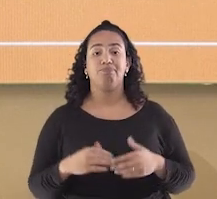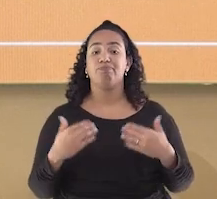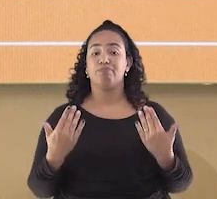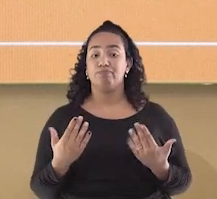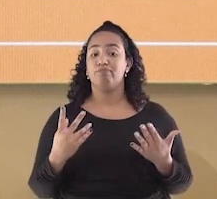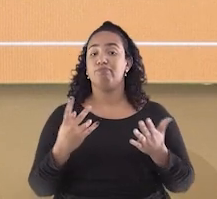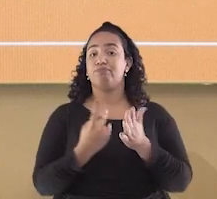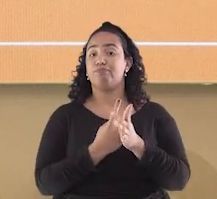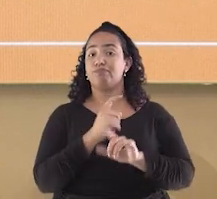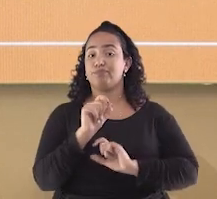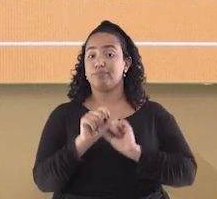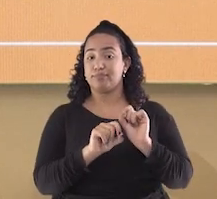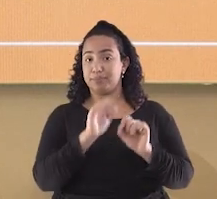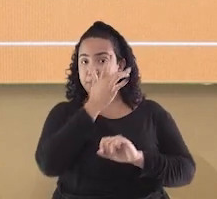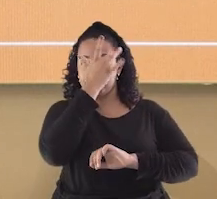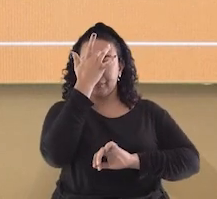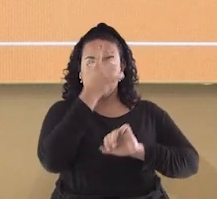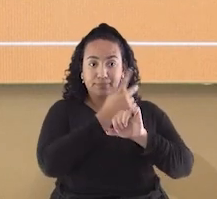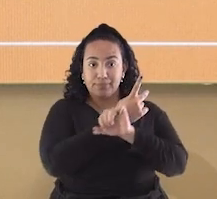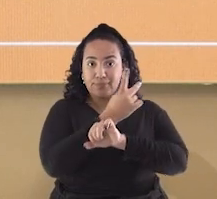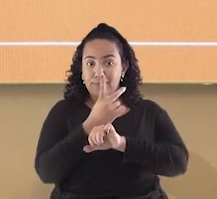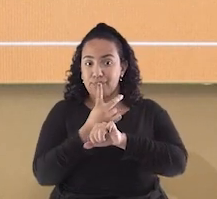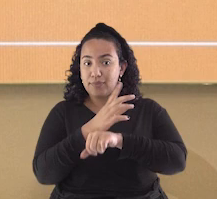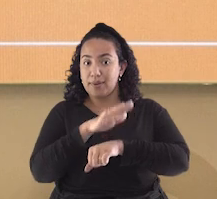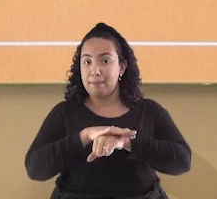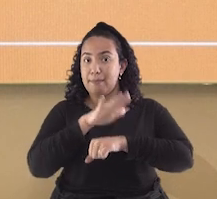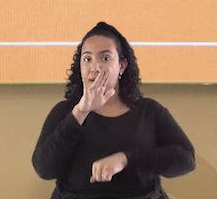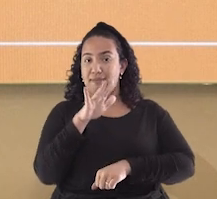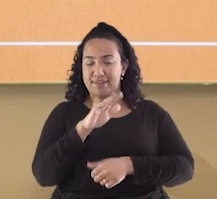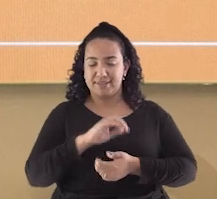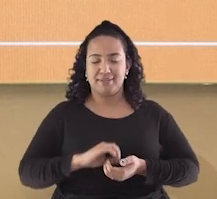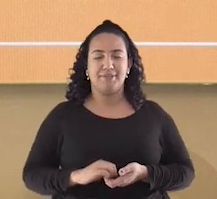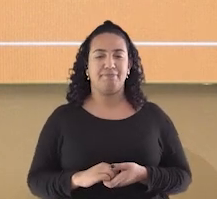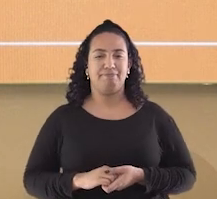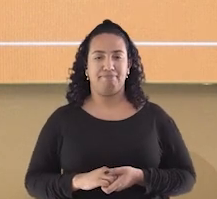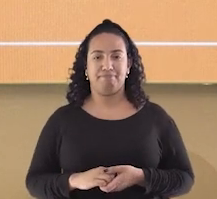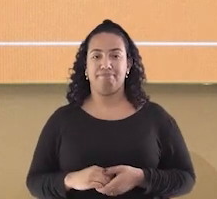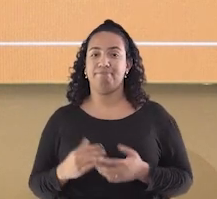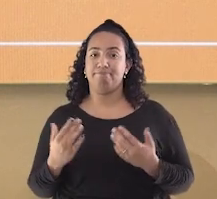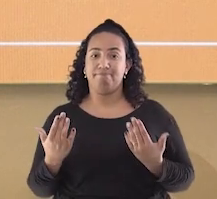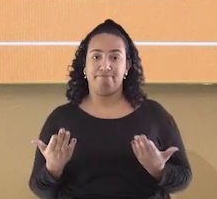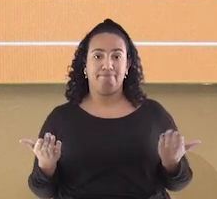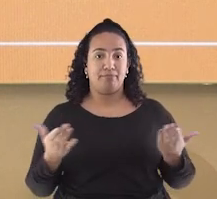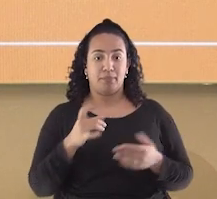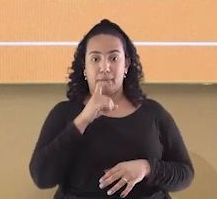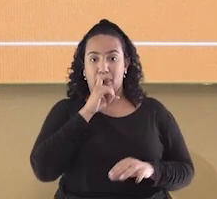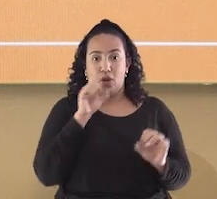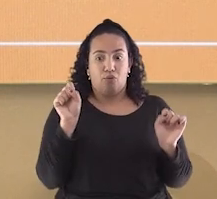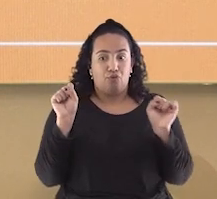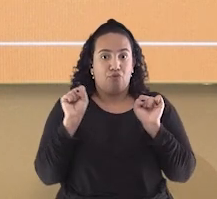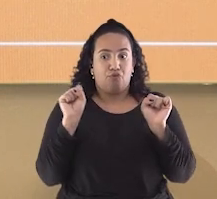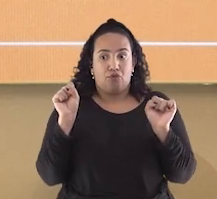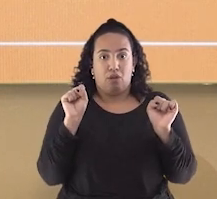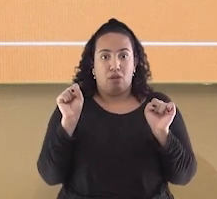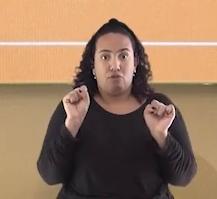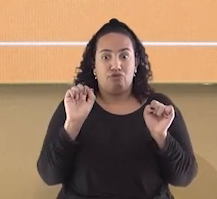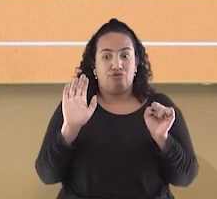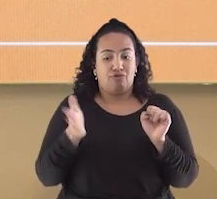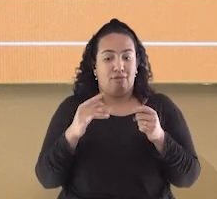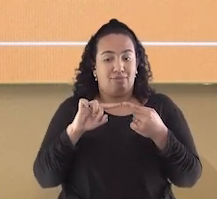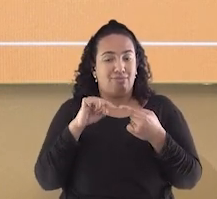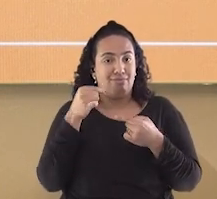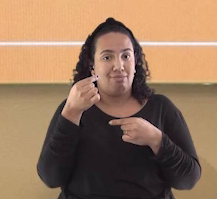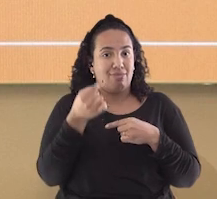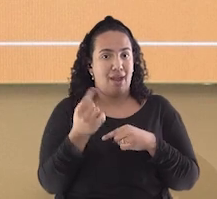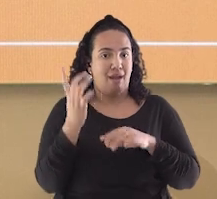vez que o inverno é a estação seguinte, a necessidade de roupas voltadas para o frio eleva seu preço. No entanto,